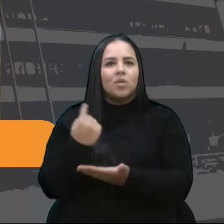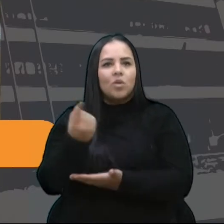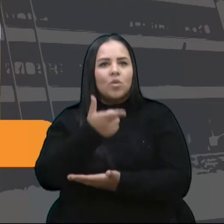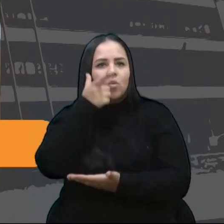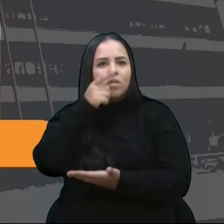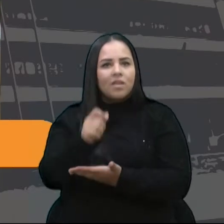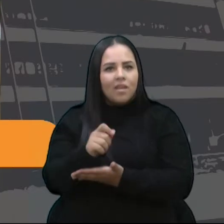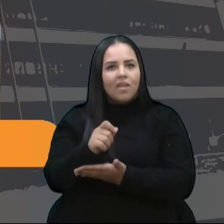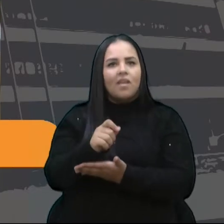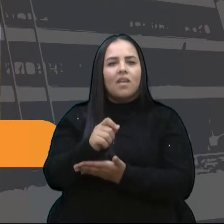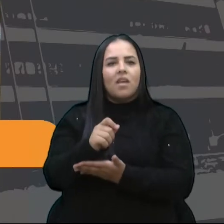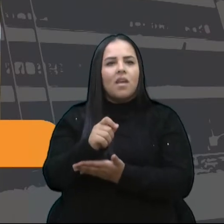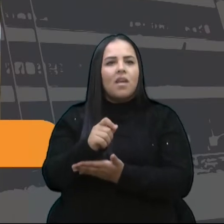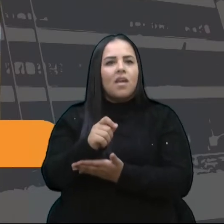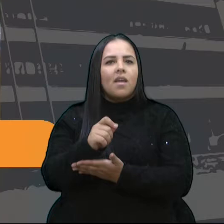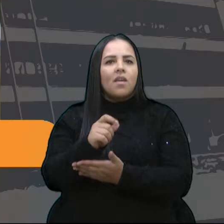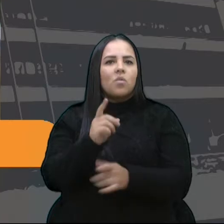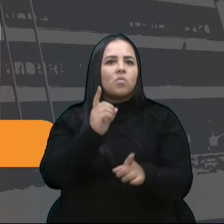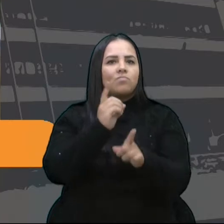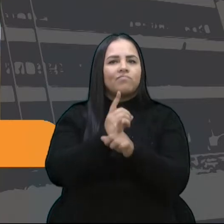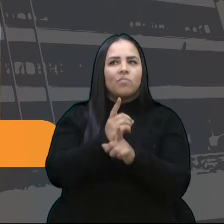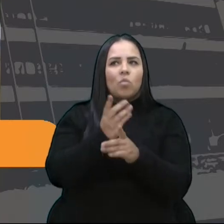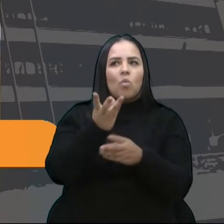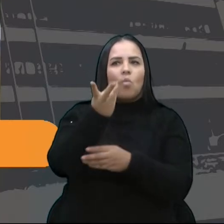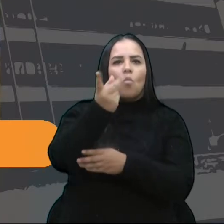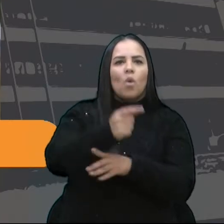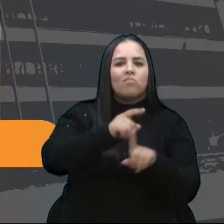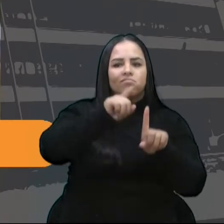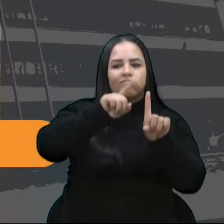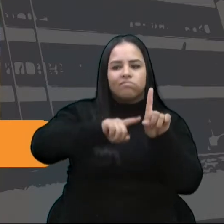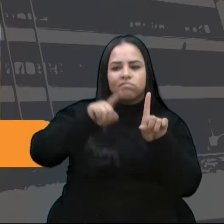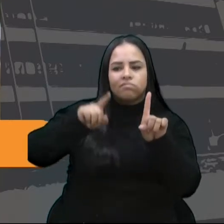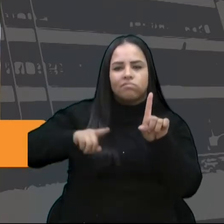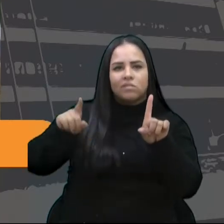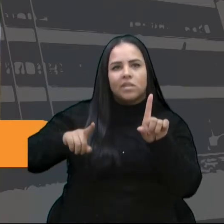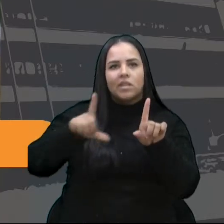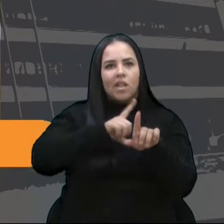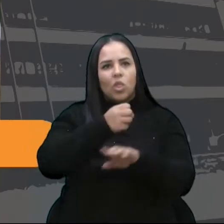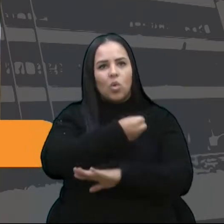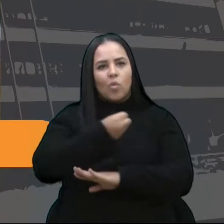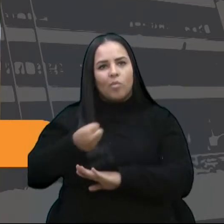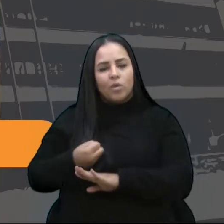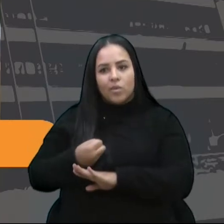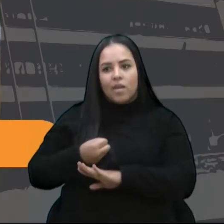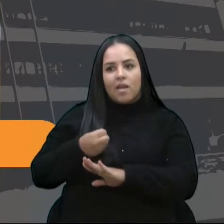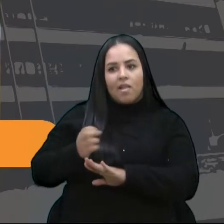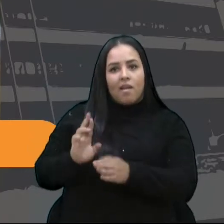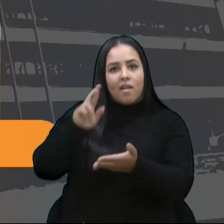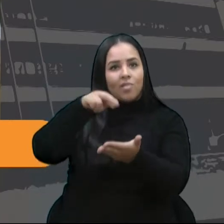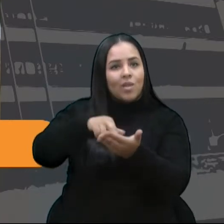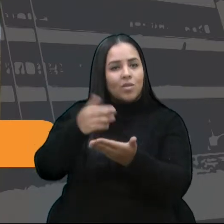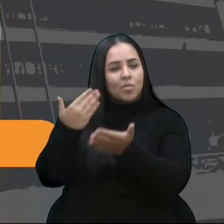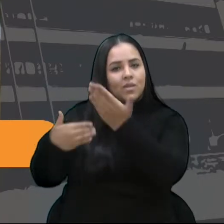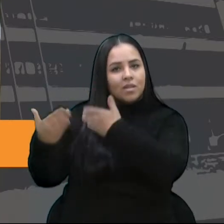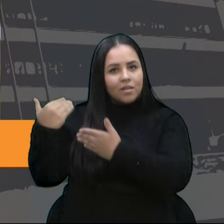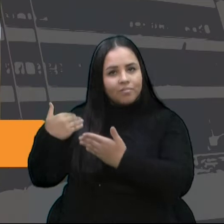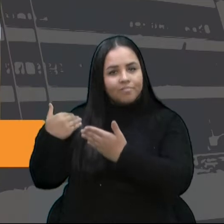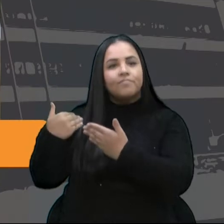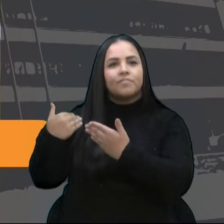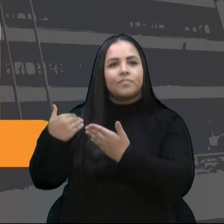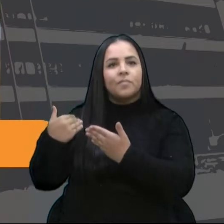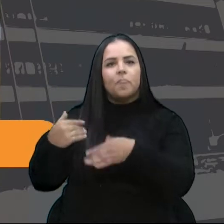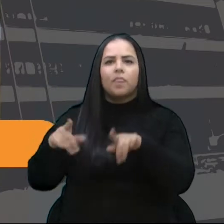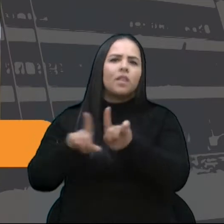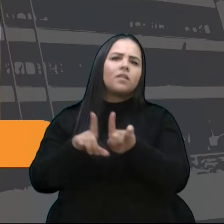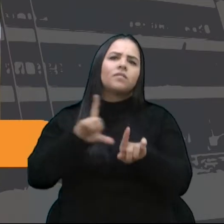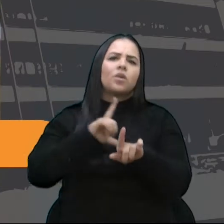acesso a números que realmente correspondessem àquela realidade, né, tão impressionante na época. Tem outros aspectos para discutir